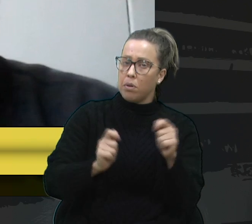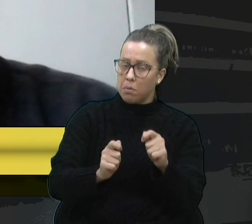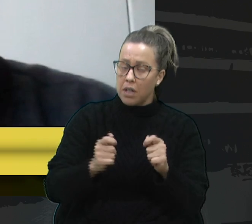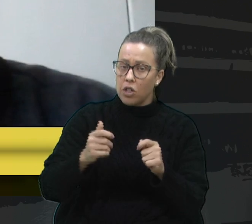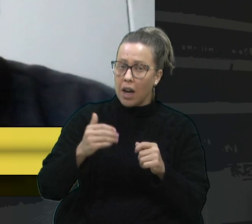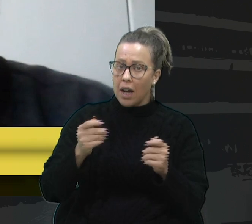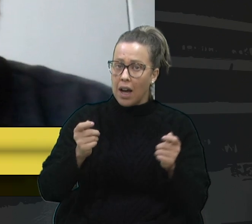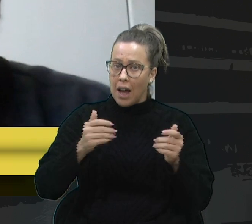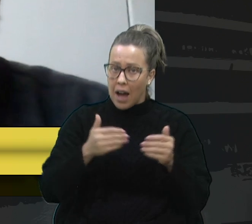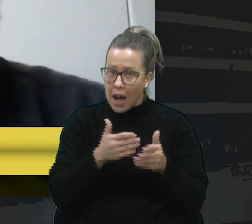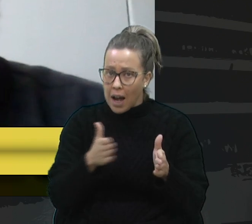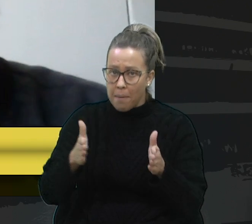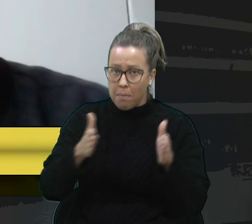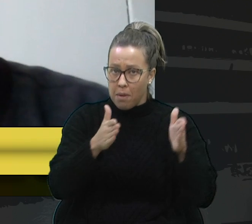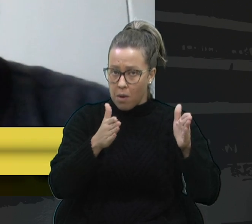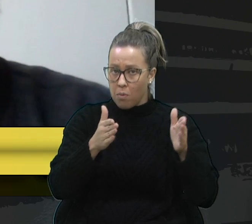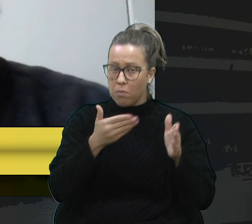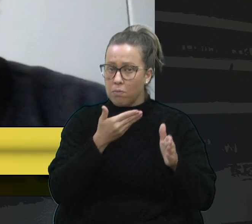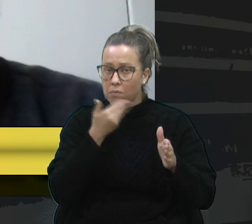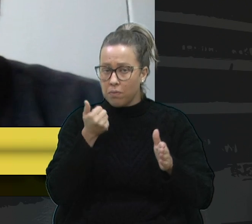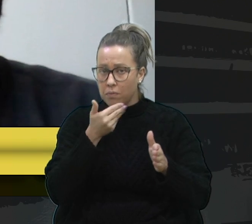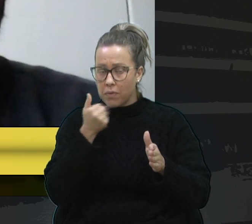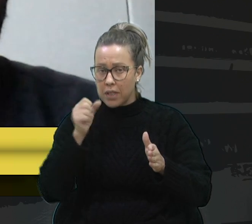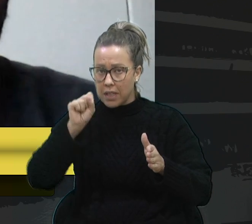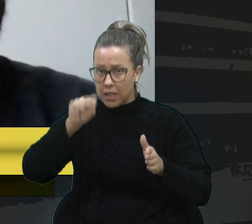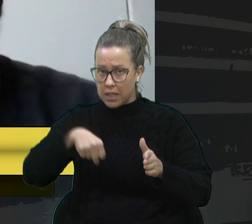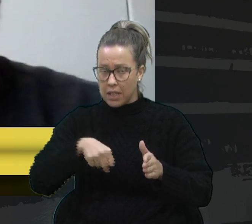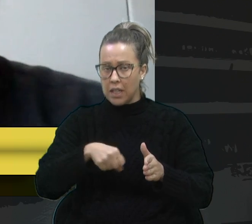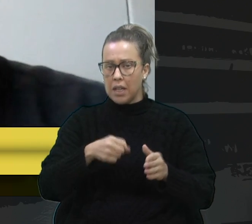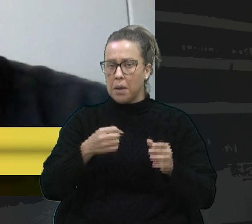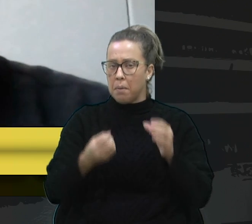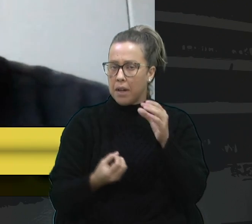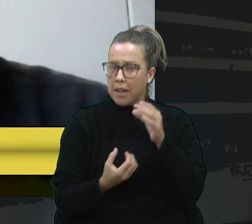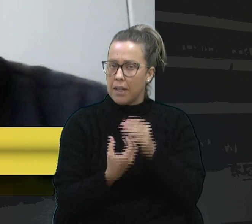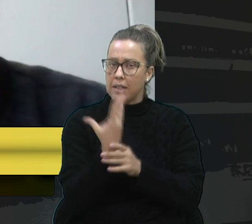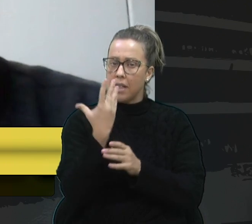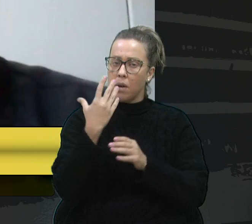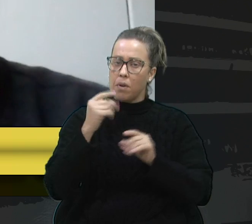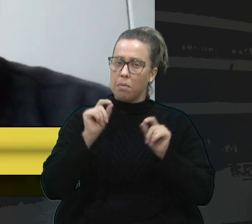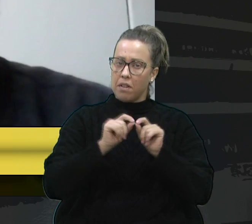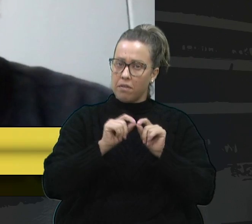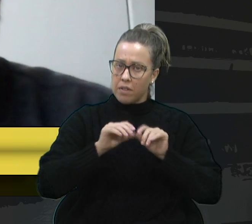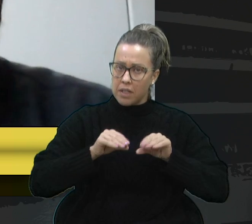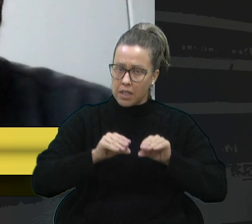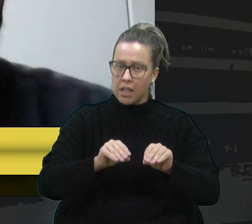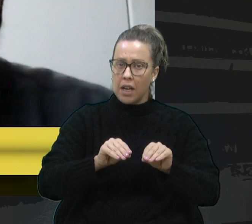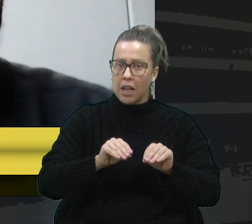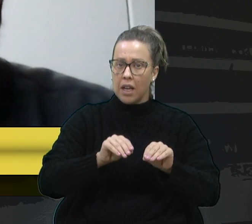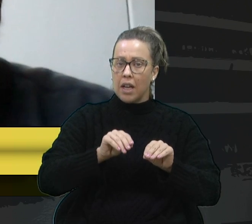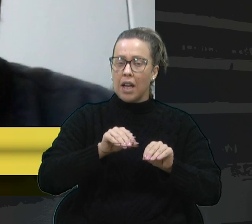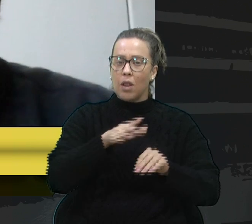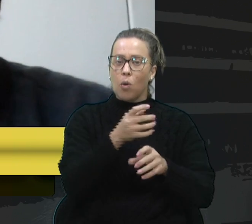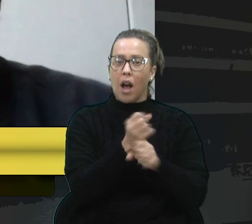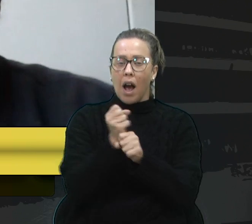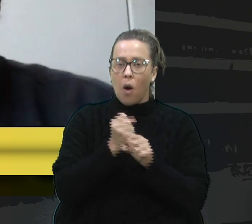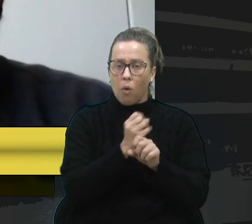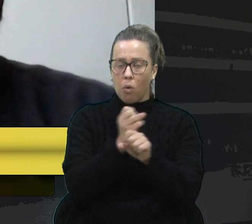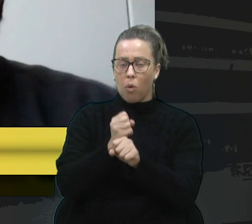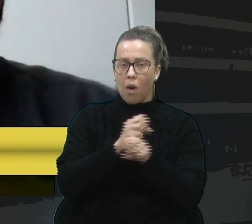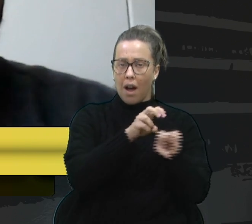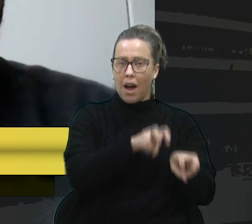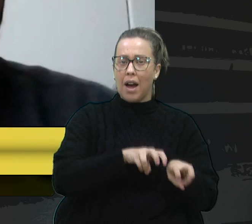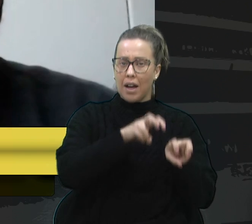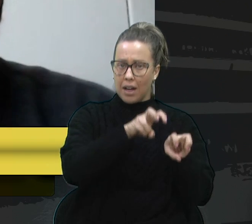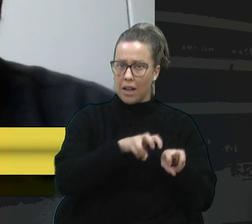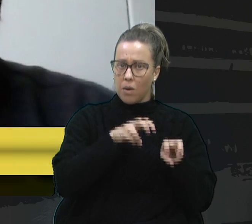viáveis para a execução, né, para a elaboração, execução do censo agrícola, que